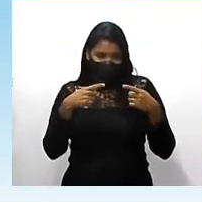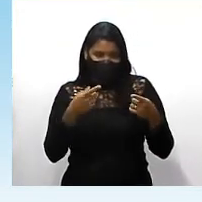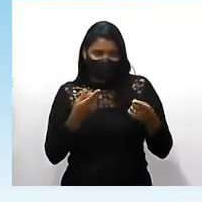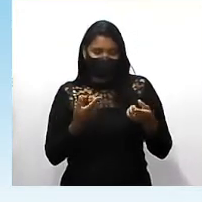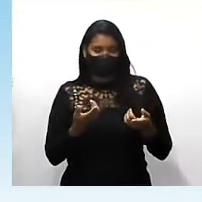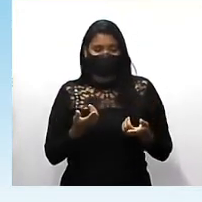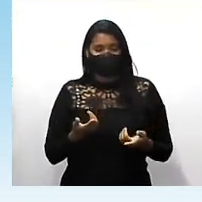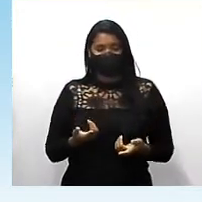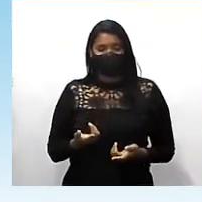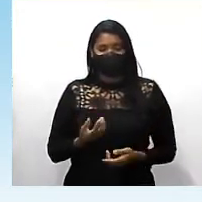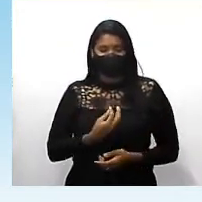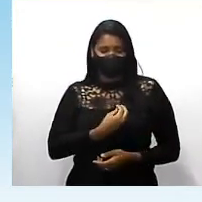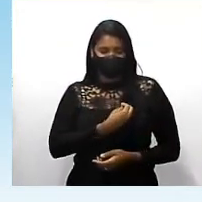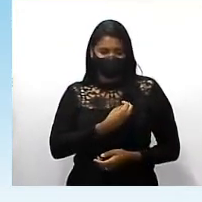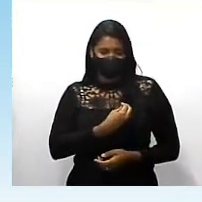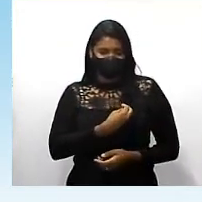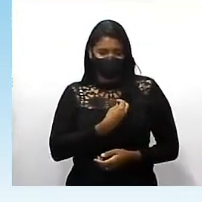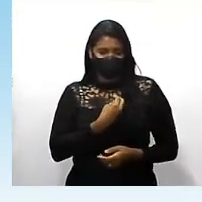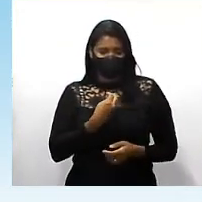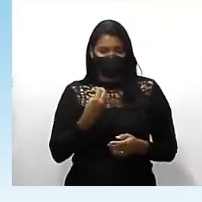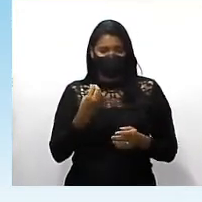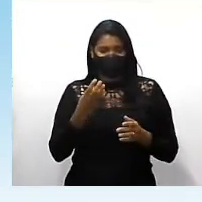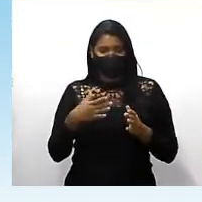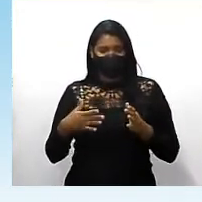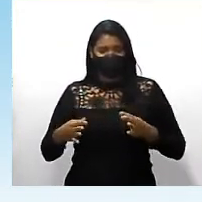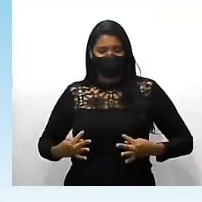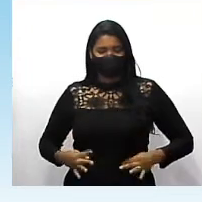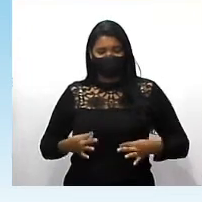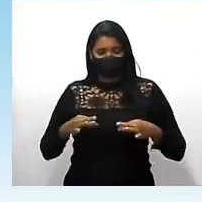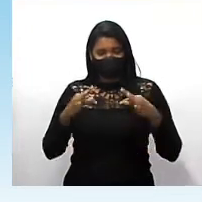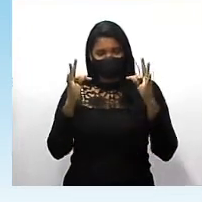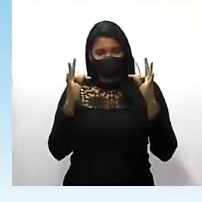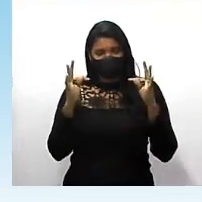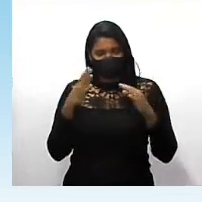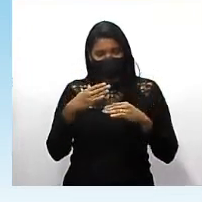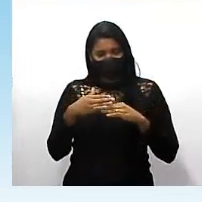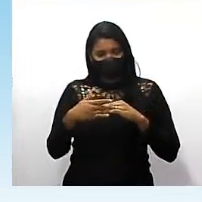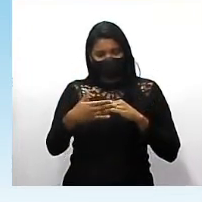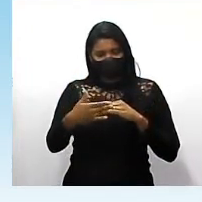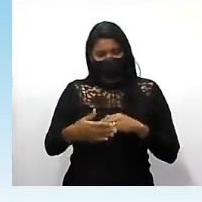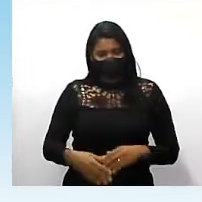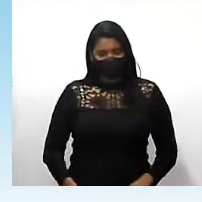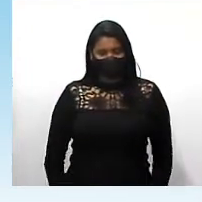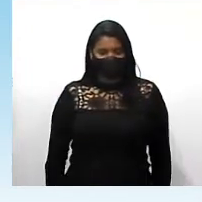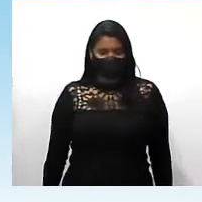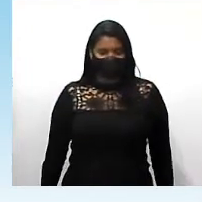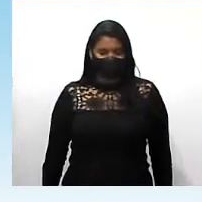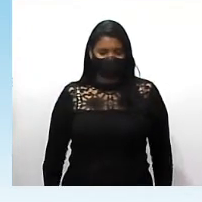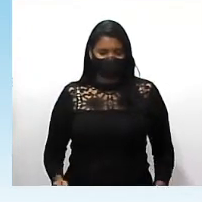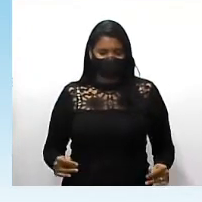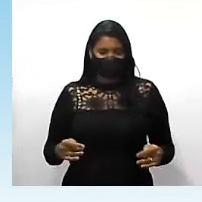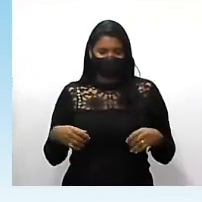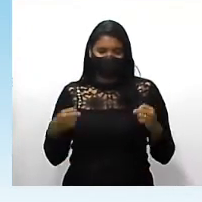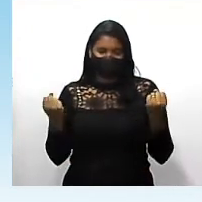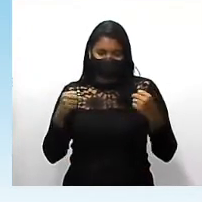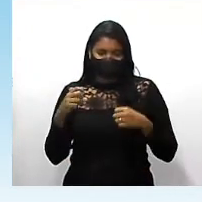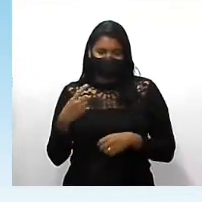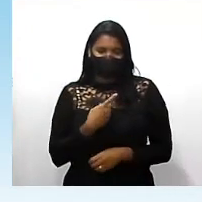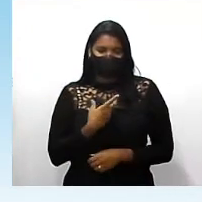da vida, dos procedimentos tecnológicos e assim por diante. Mas é necessário que nós estudemos,